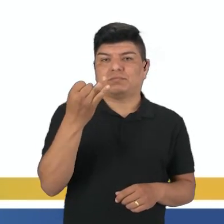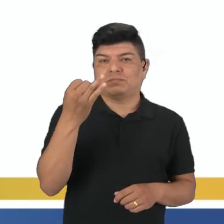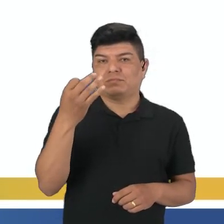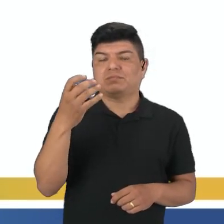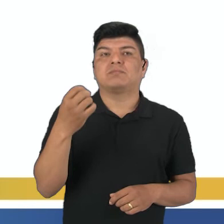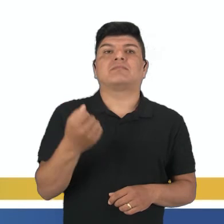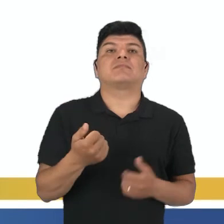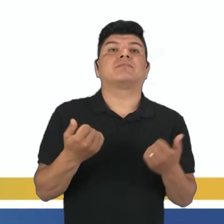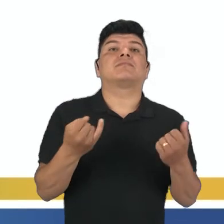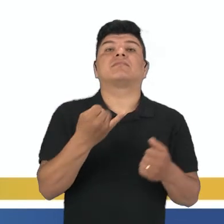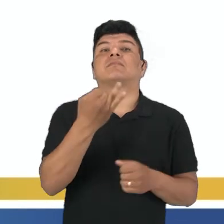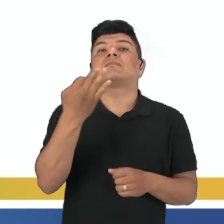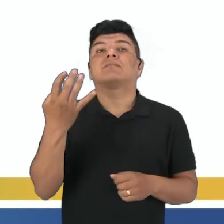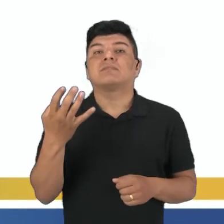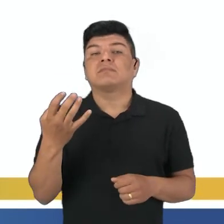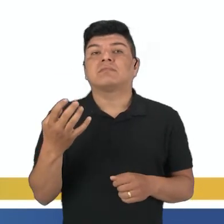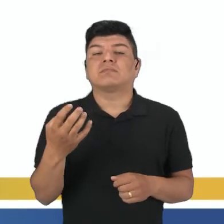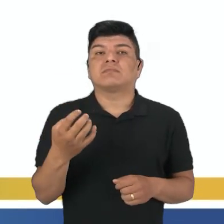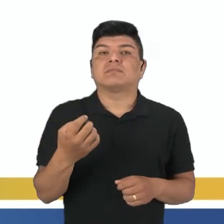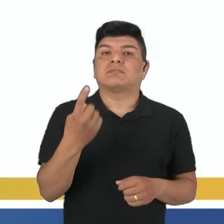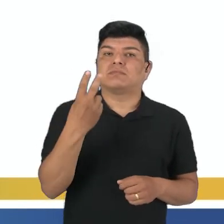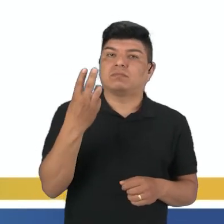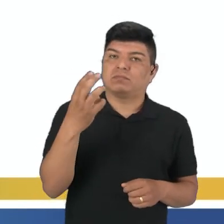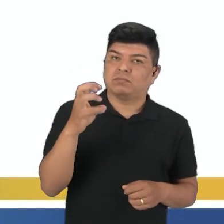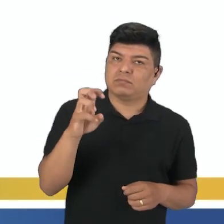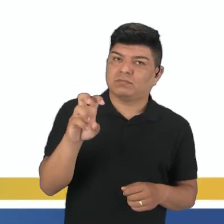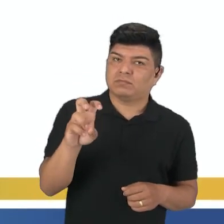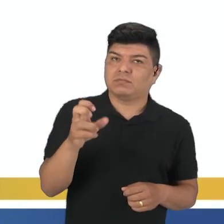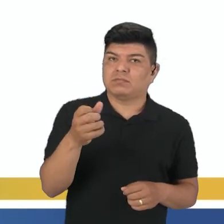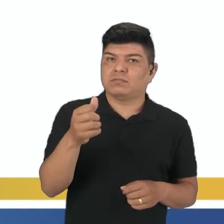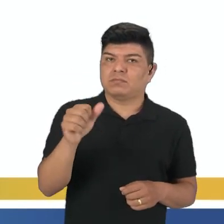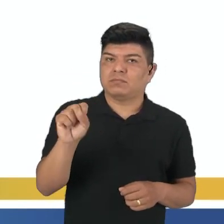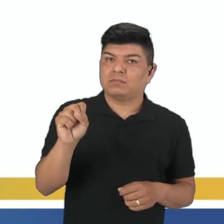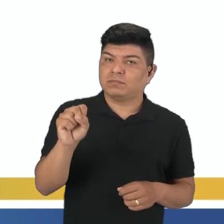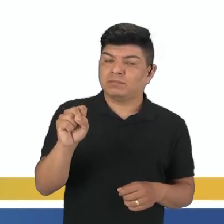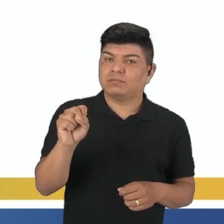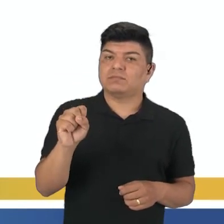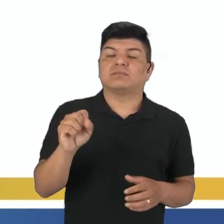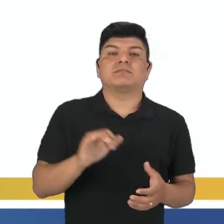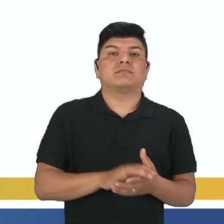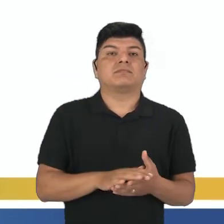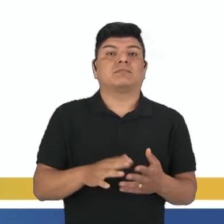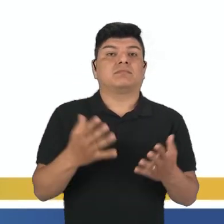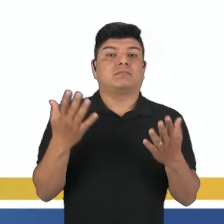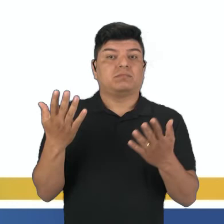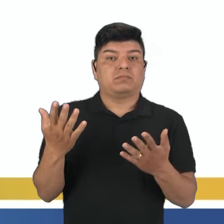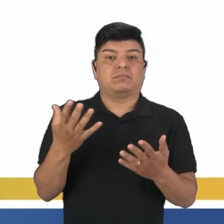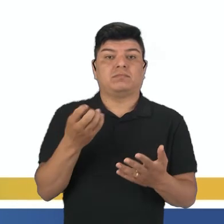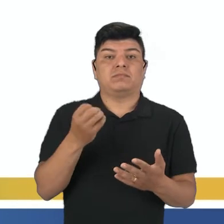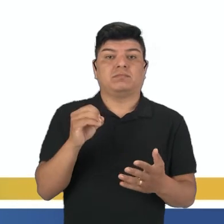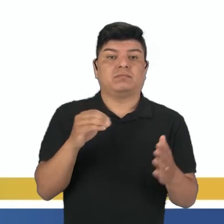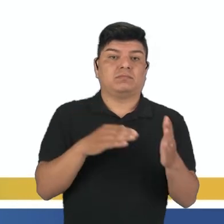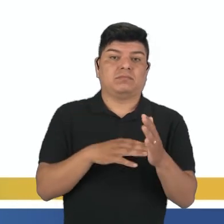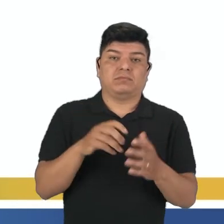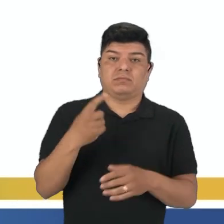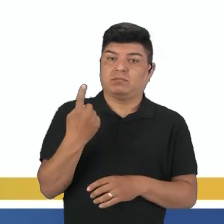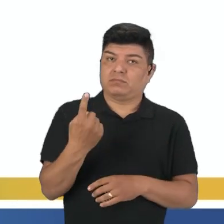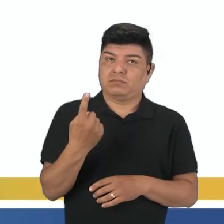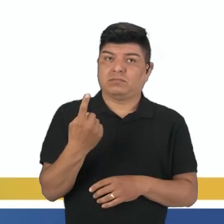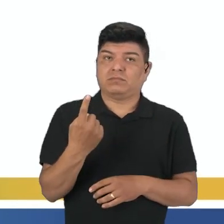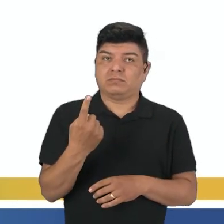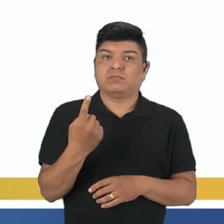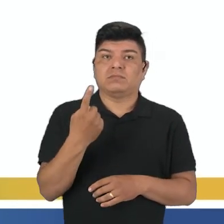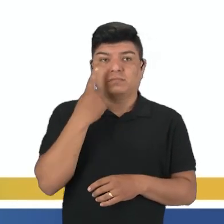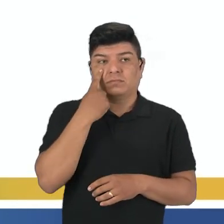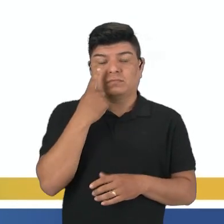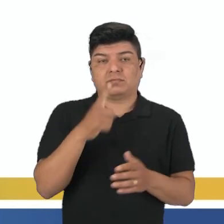3, 4, 5, 6, 7, 8. Então, o que acontece? Como é um número entre 0 e 1, lá